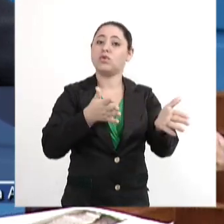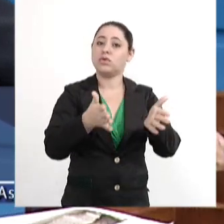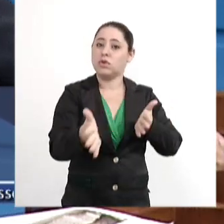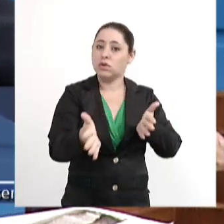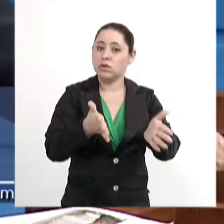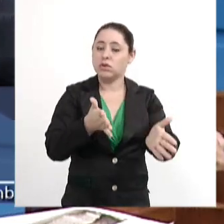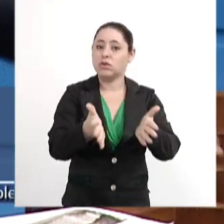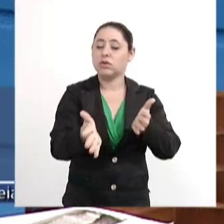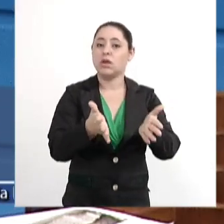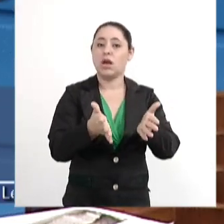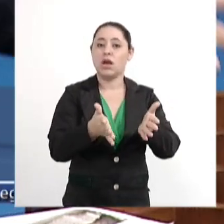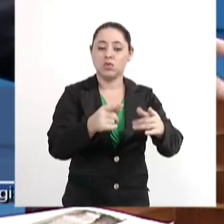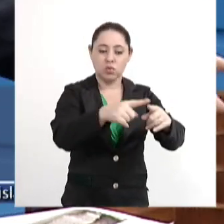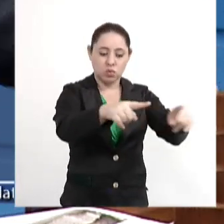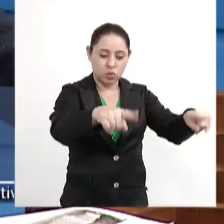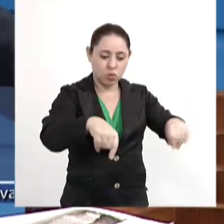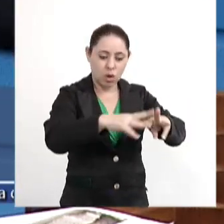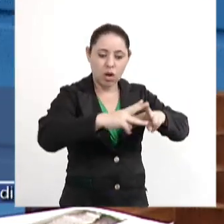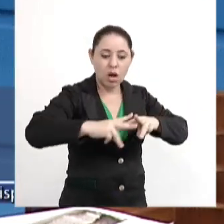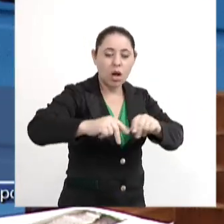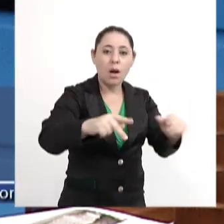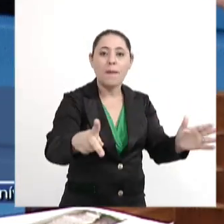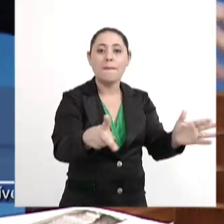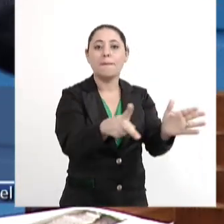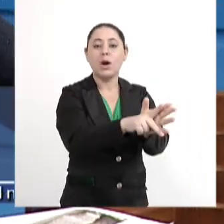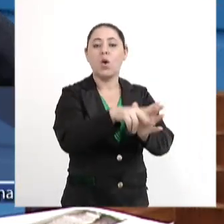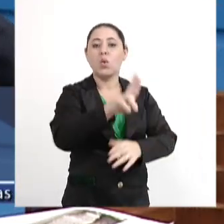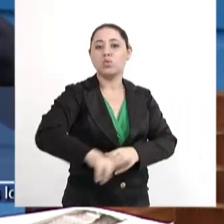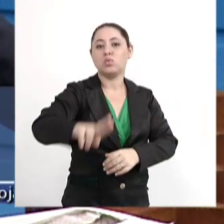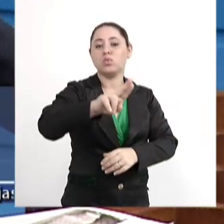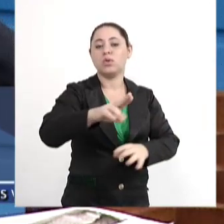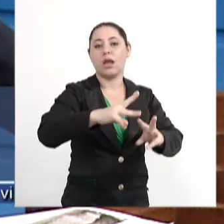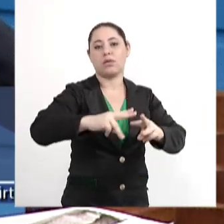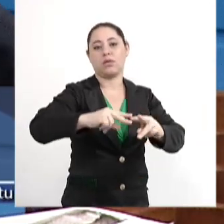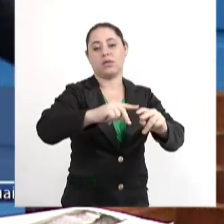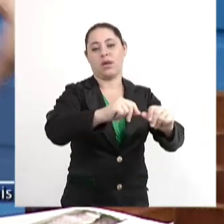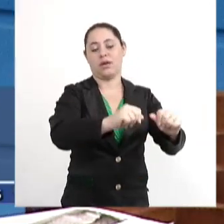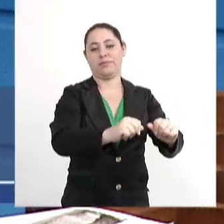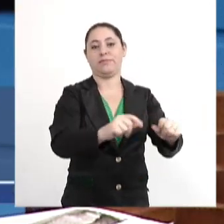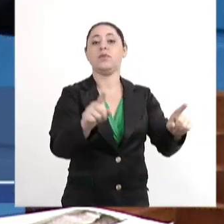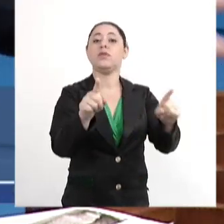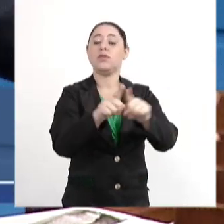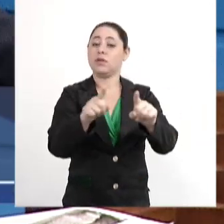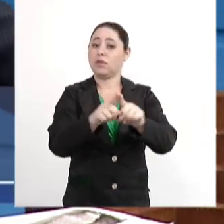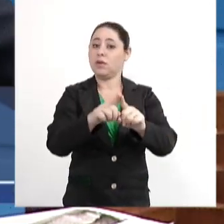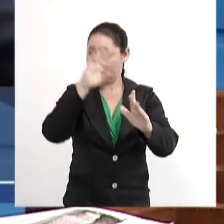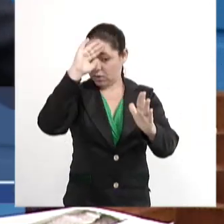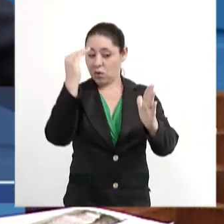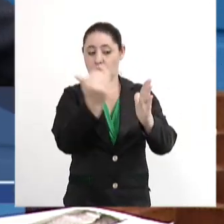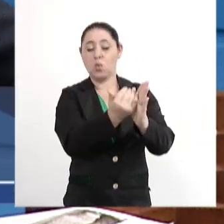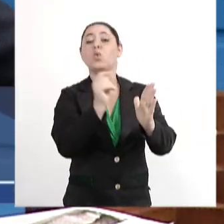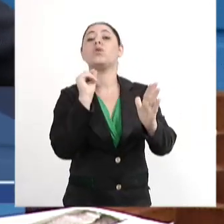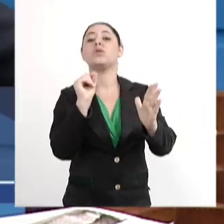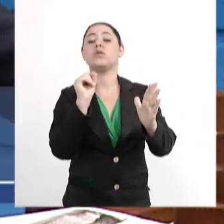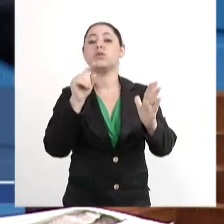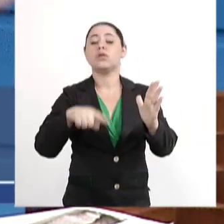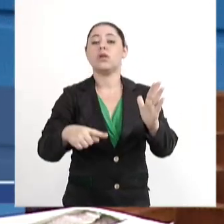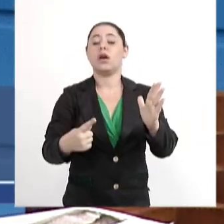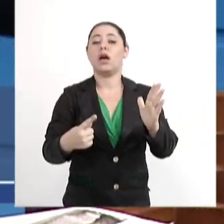acesso a seus territórios tradicionais, usufruto dessa terra, e também reconheceu